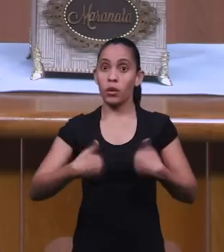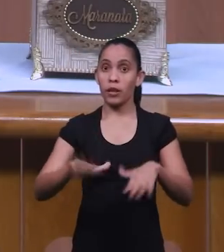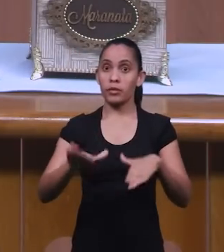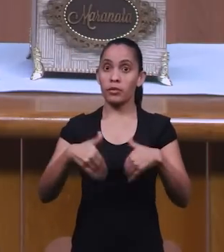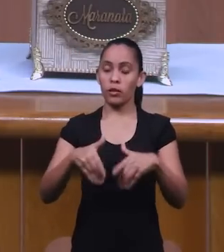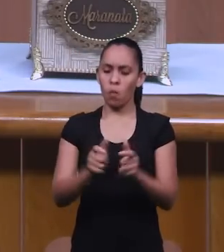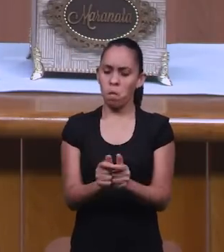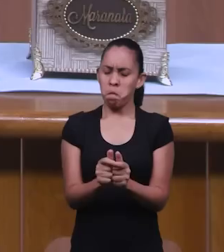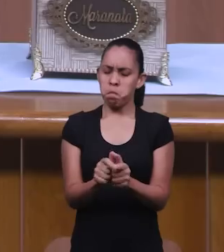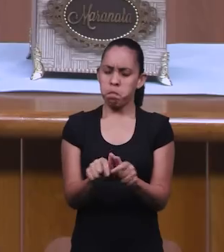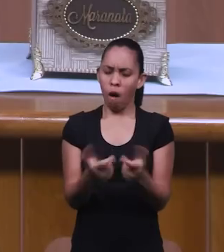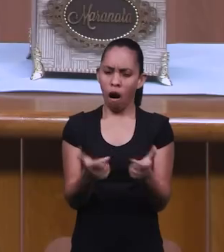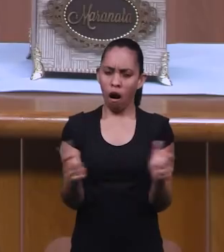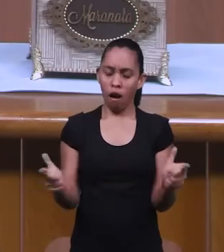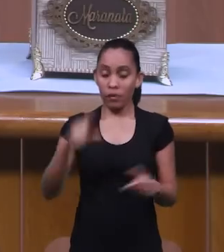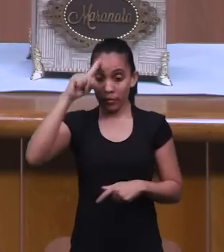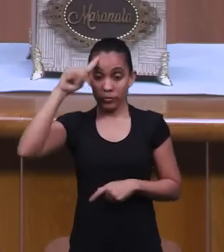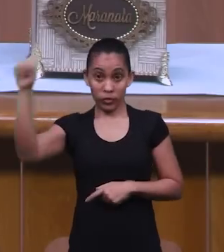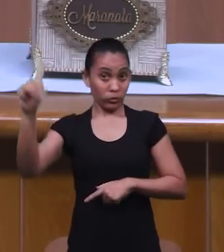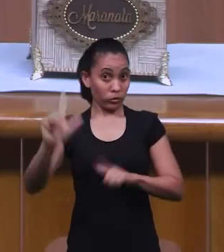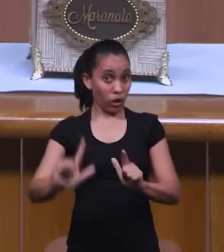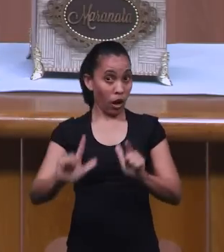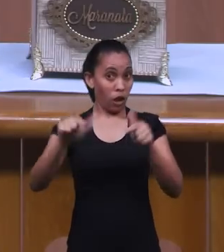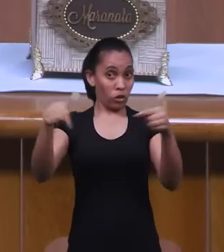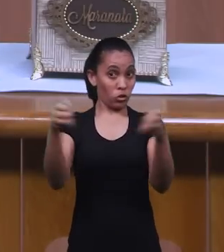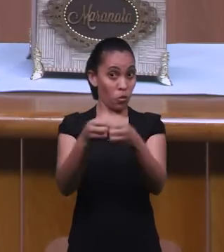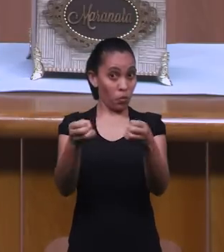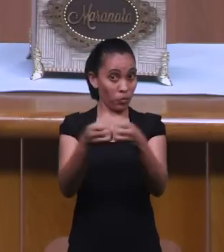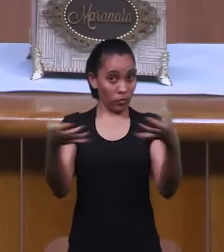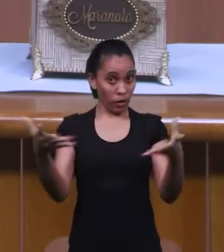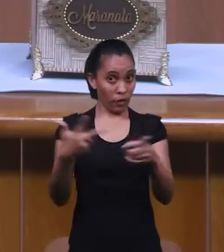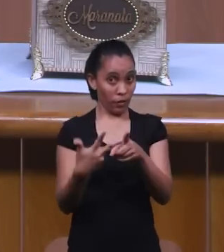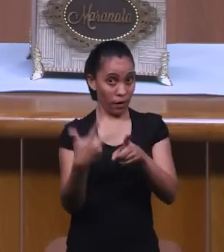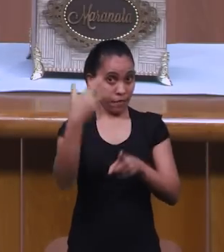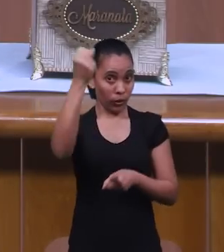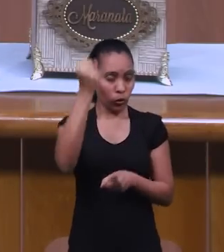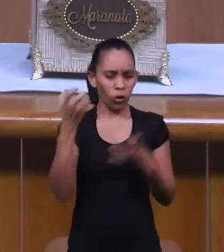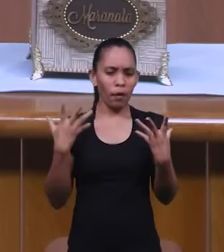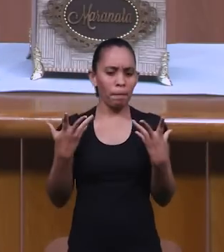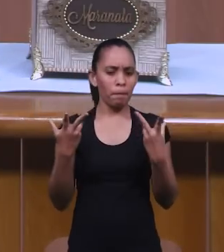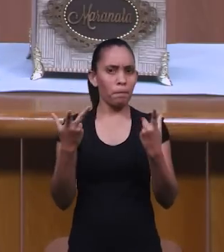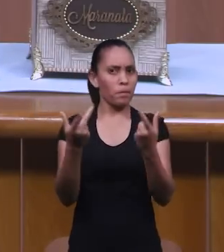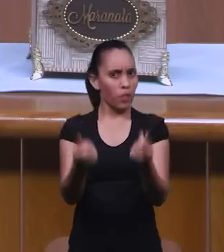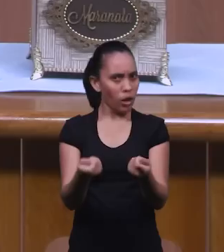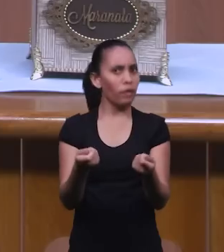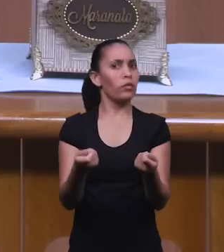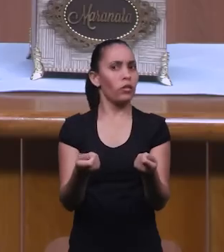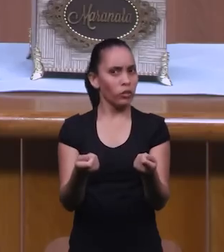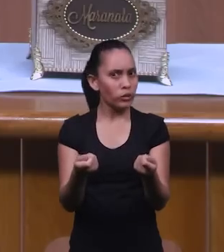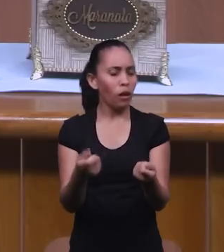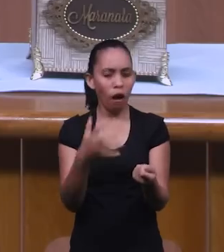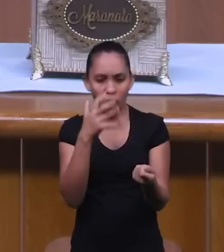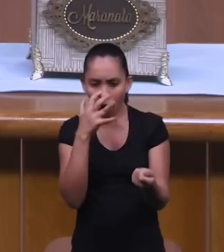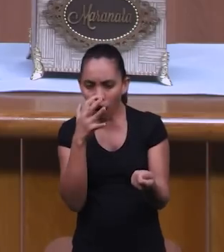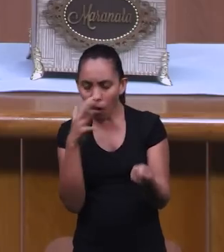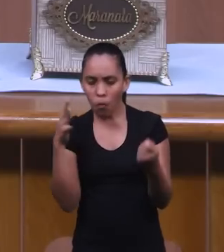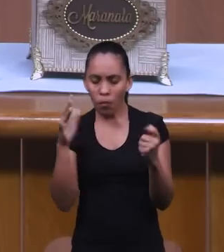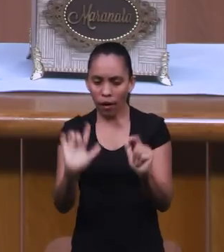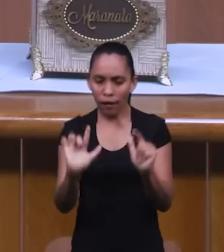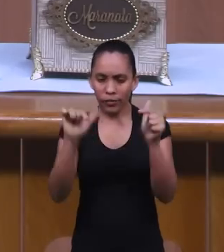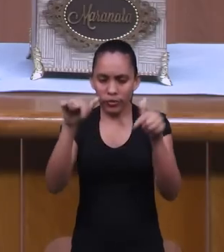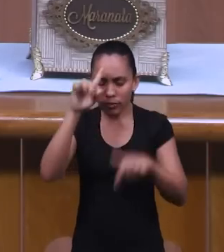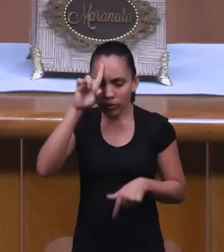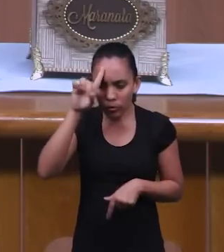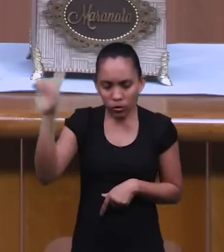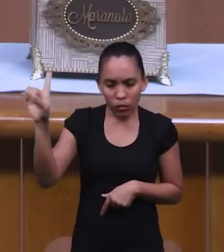enormes, e Deus fez um milagre, uma vitória extraordinária, uma operação de Deus. A palavra